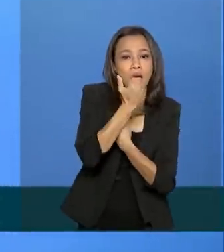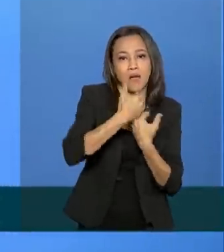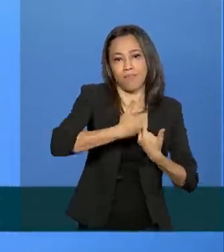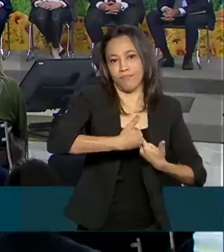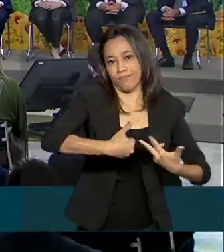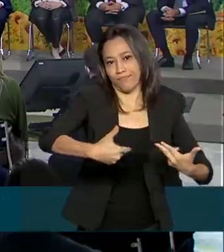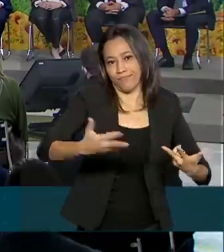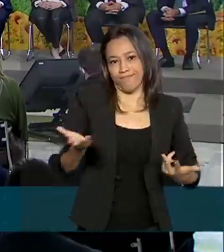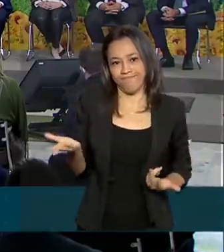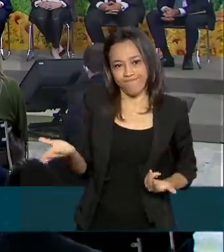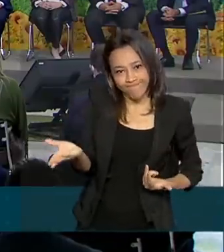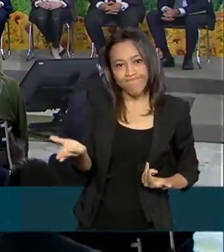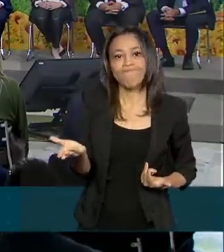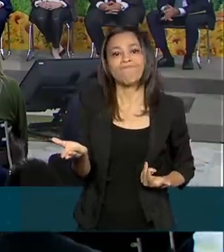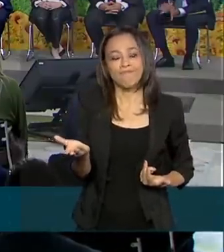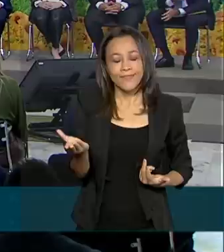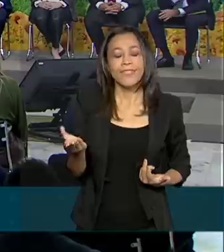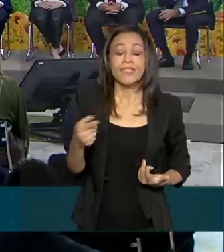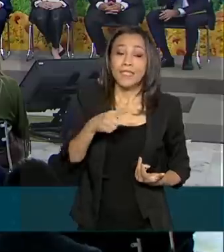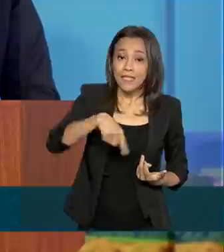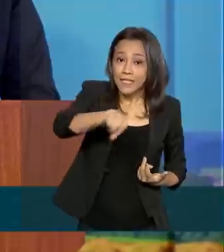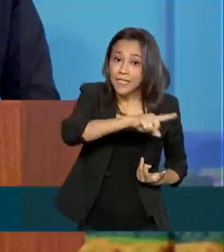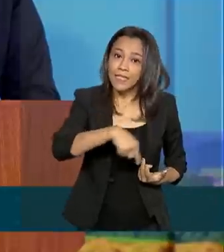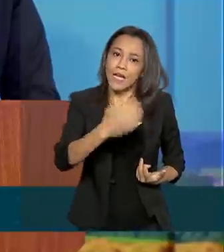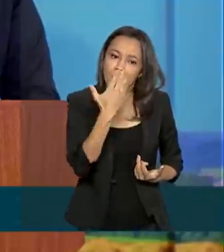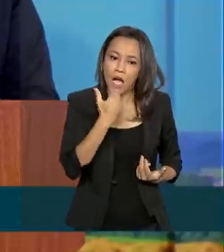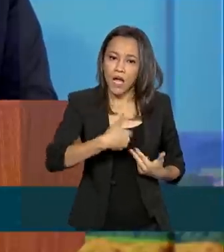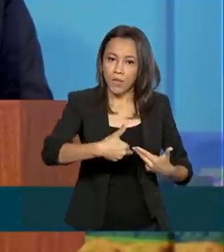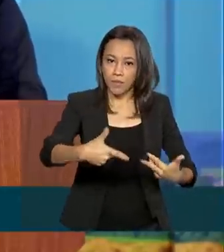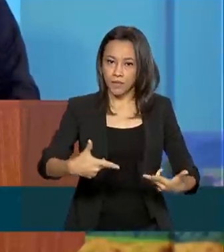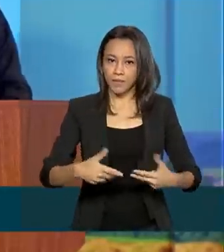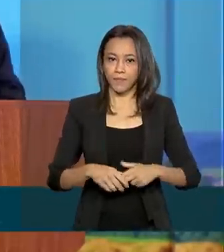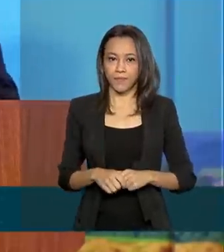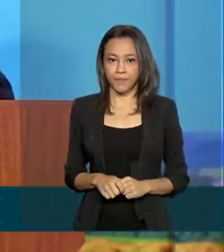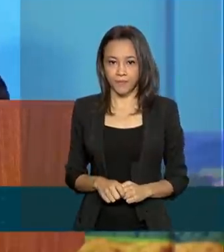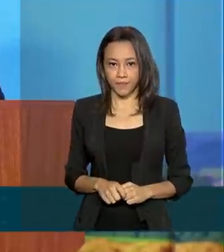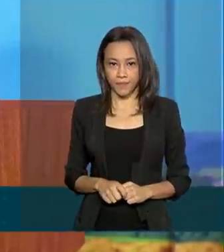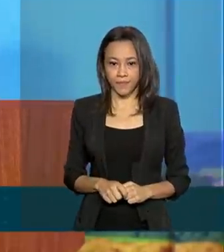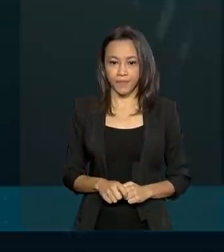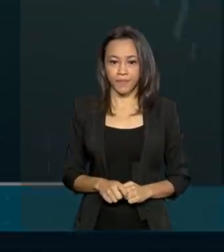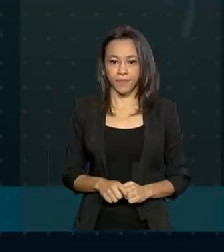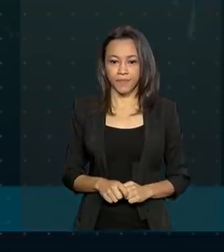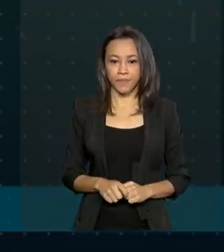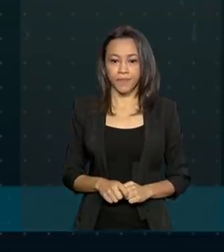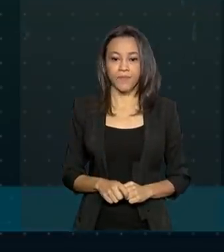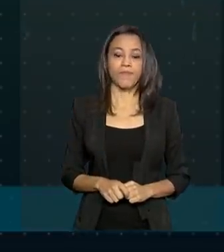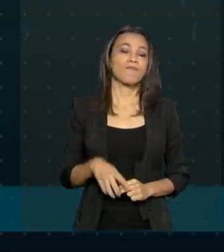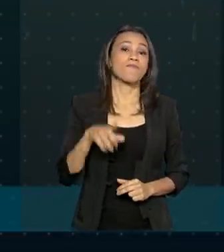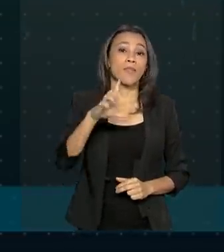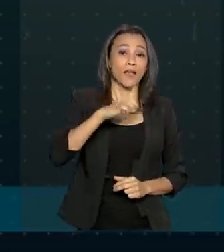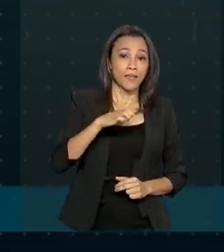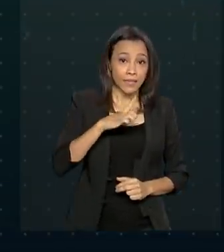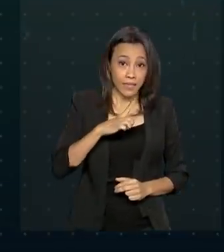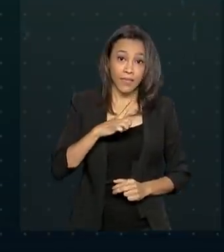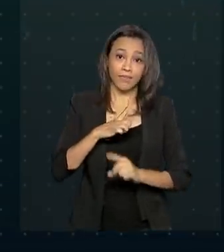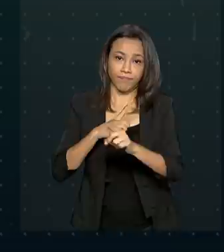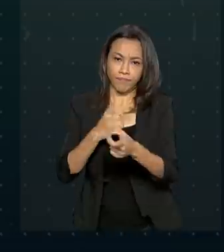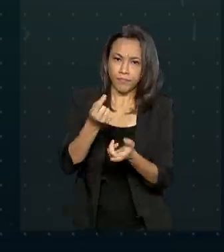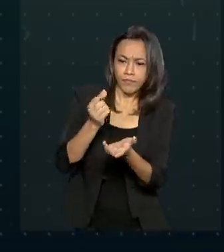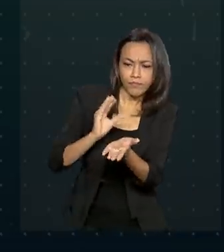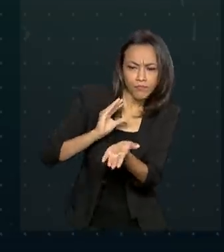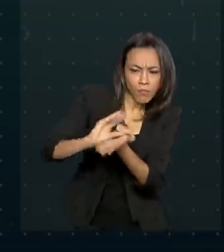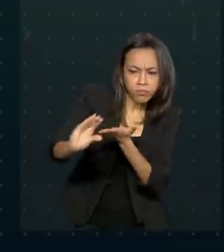também fez com que a alimentação não cessasse nas cidades. Há recursos para os pequenos,